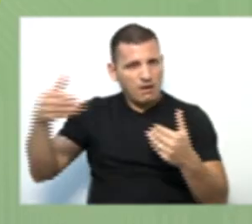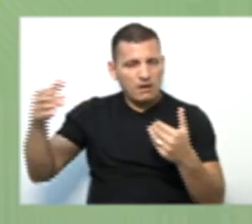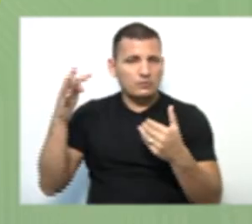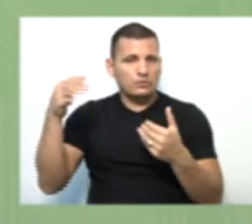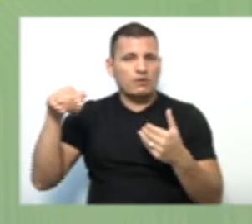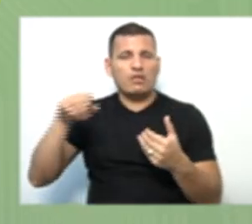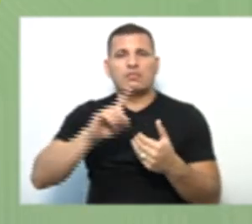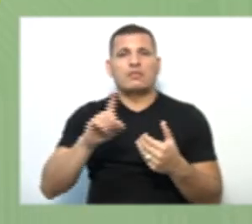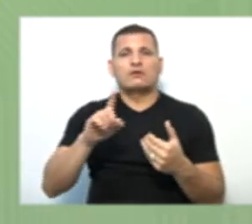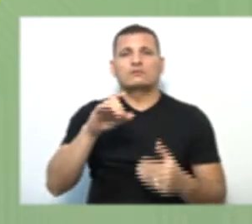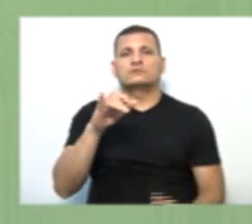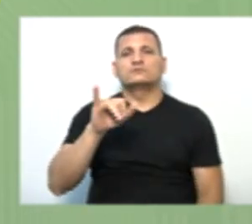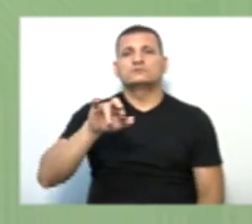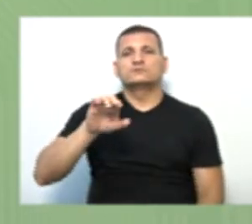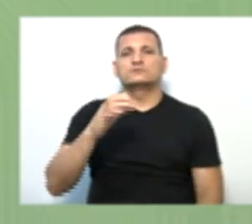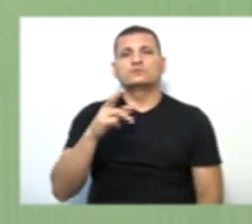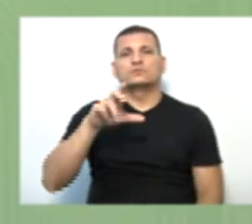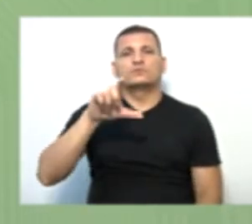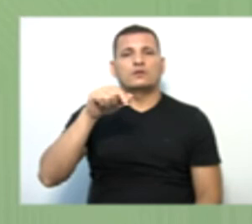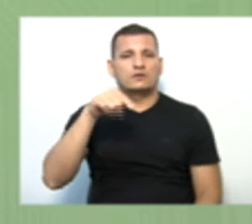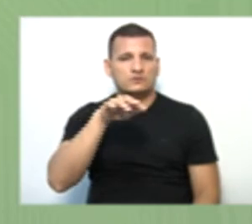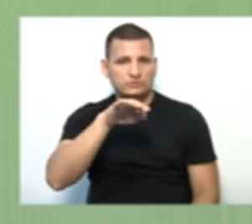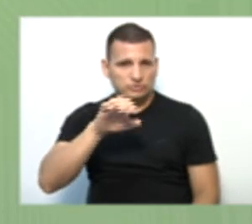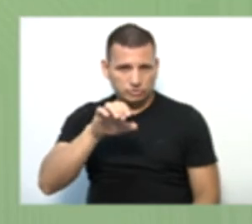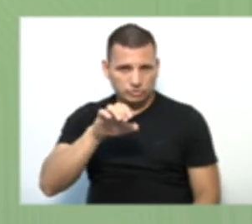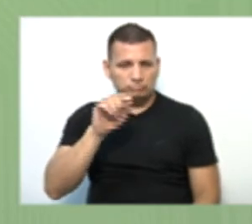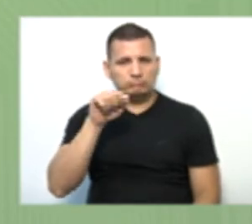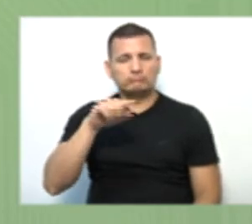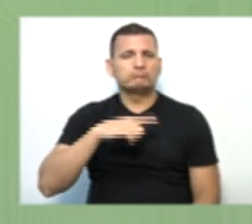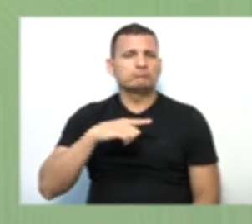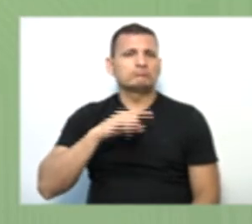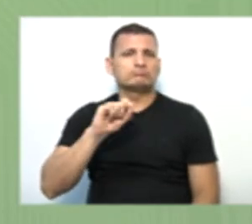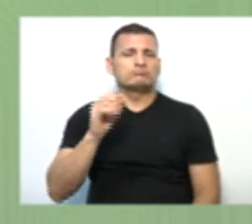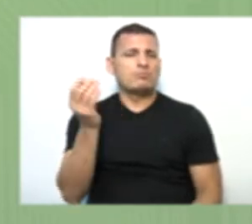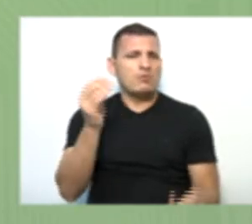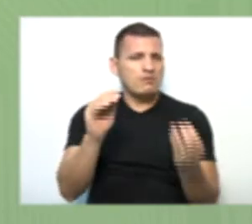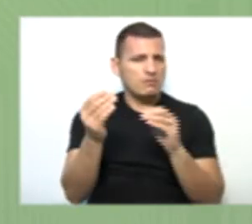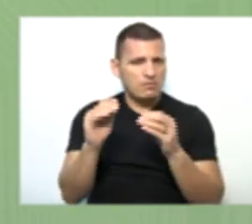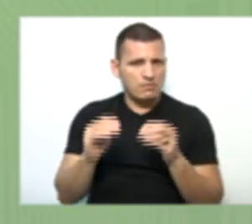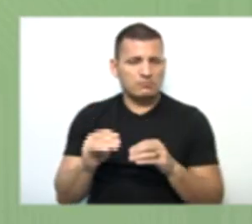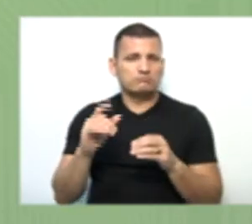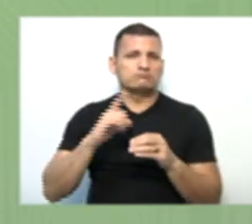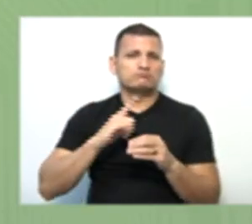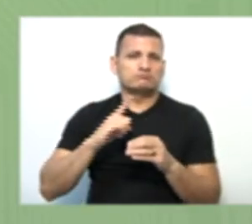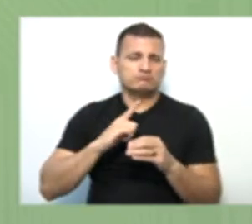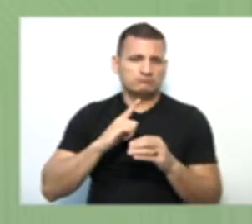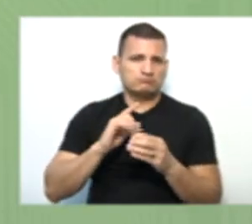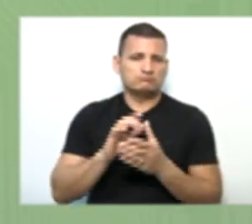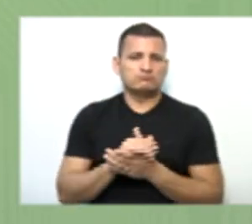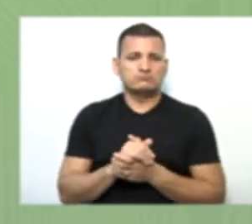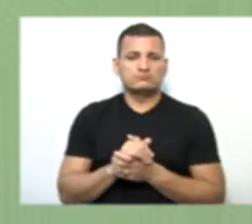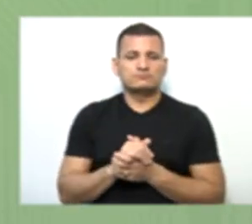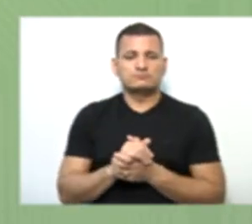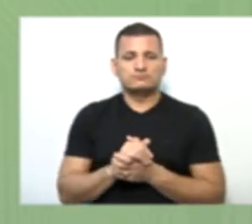não circulante agrupa as contas cuja realização estão além do período do exercício seguinte. Então, o que é o não